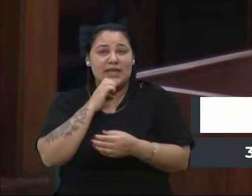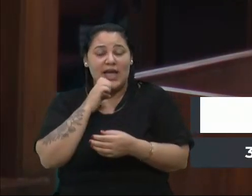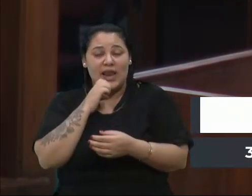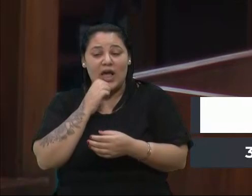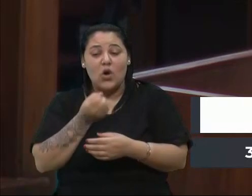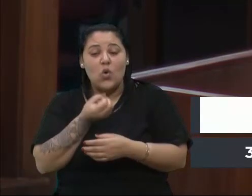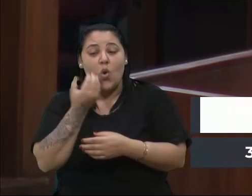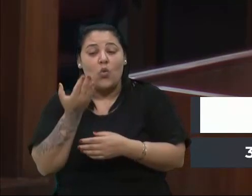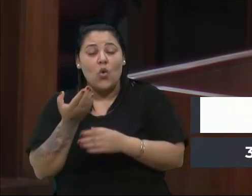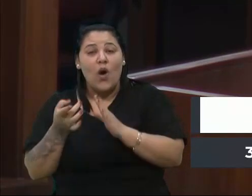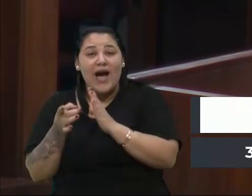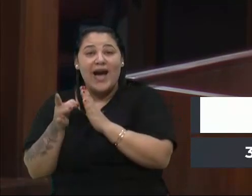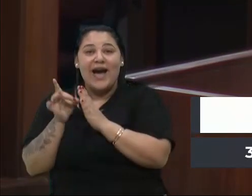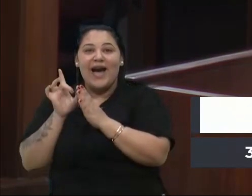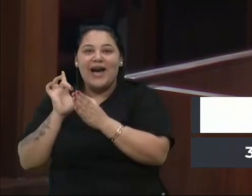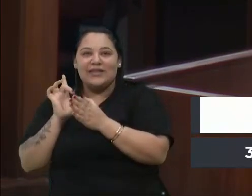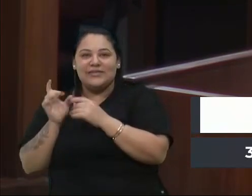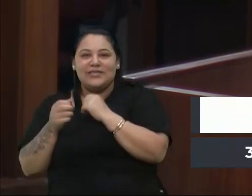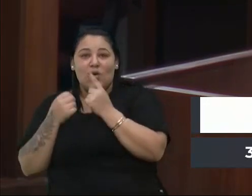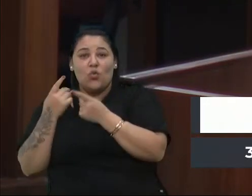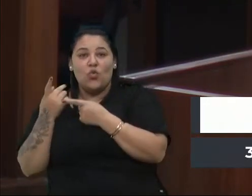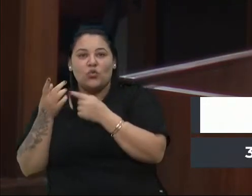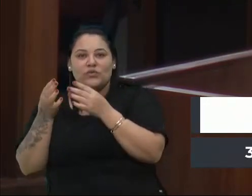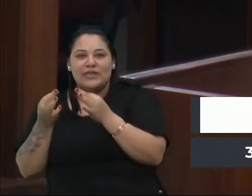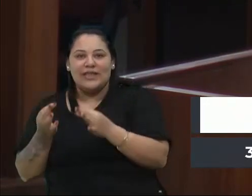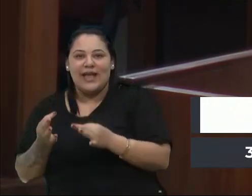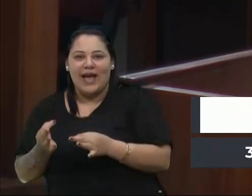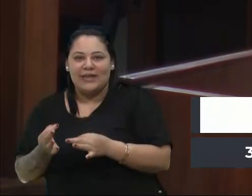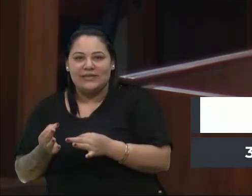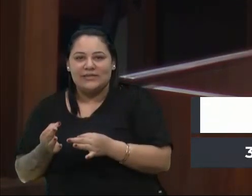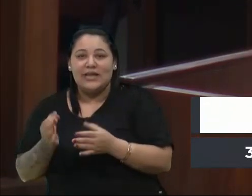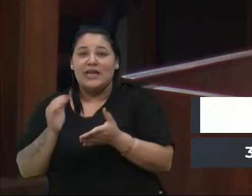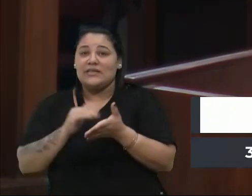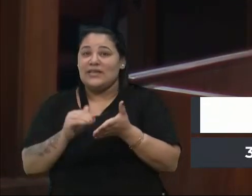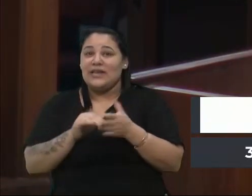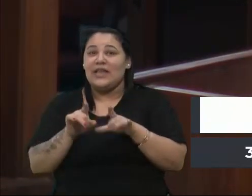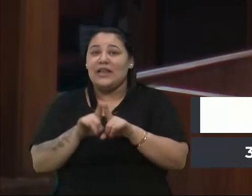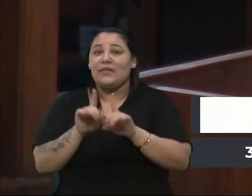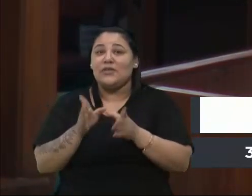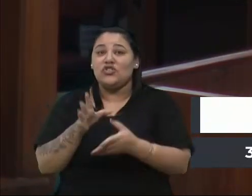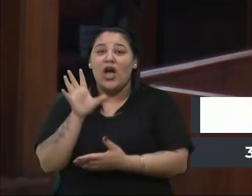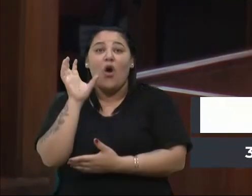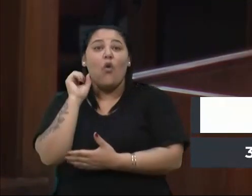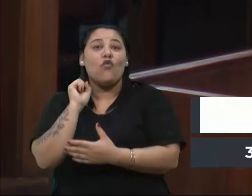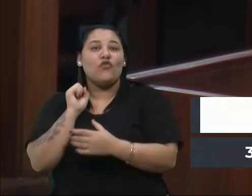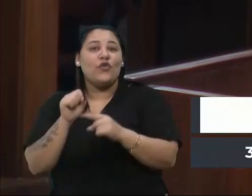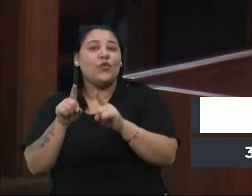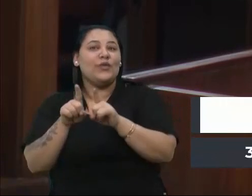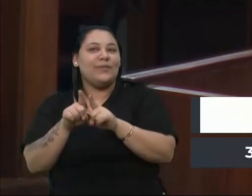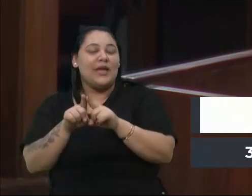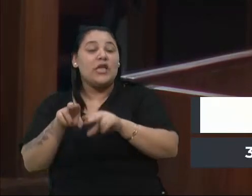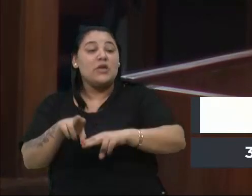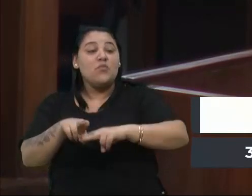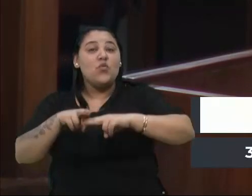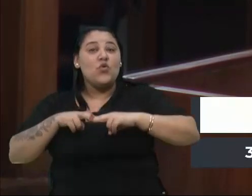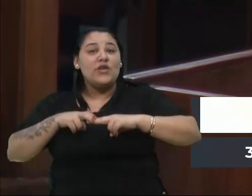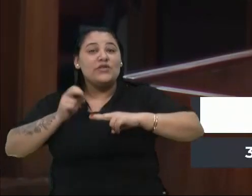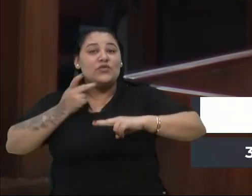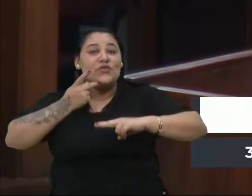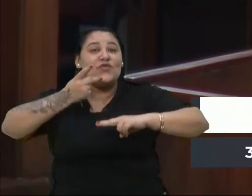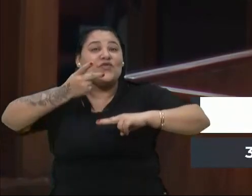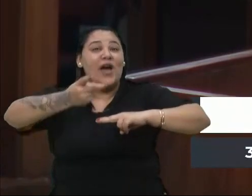coisa da entrevista da secretária, a secretária também deve ter ouvido e sabido que a vereadora se